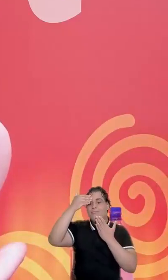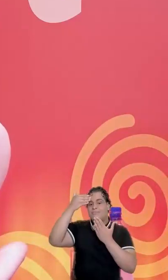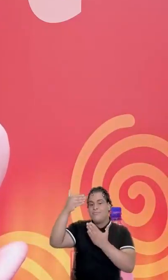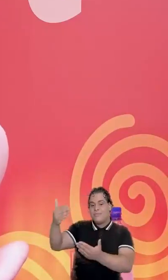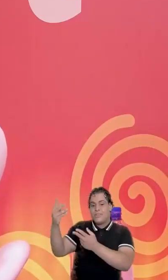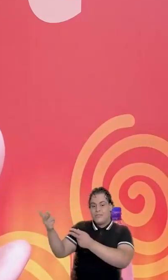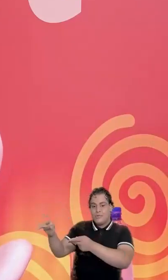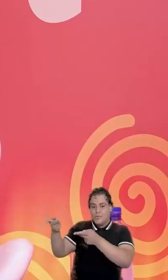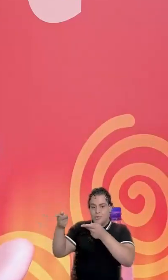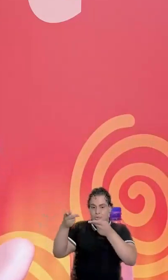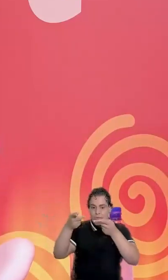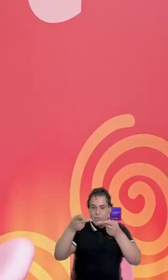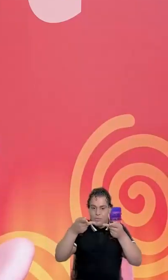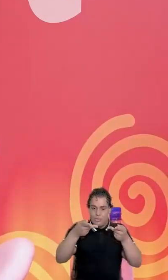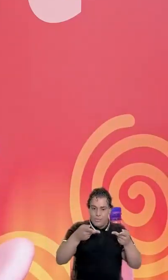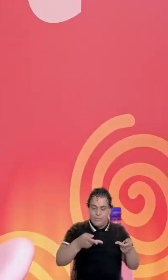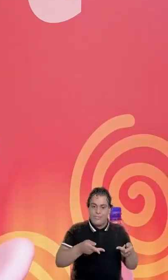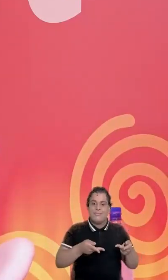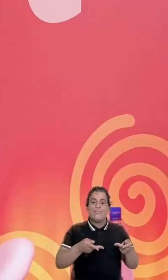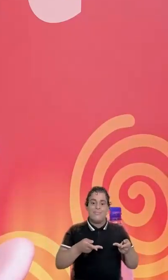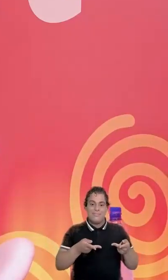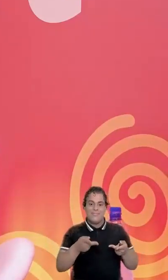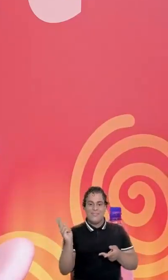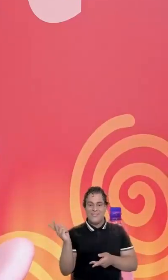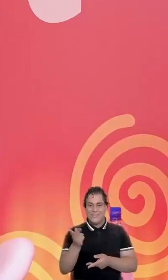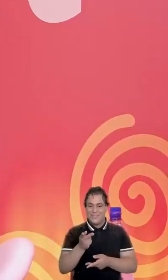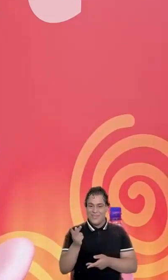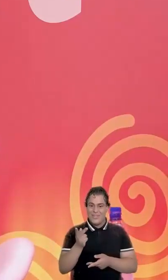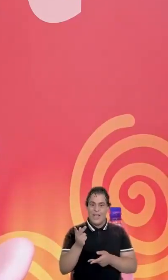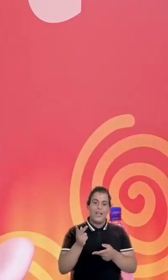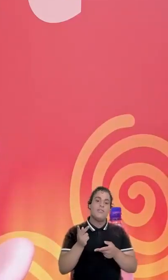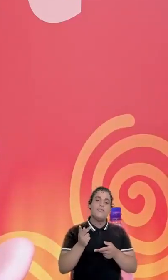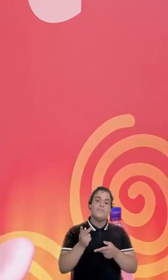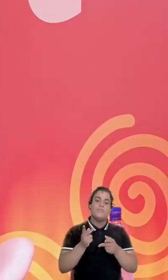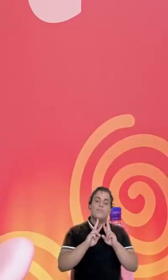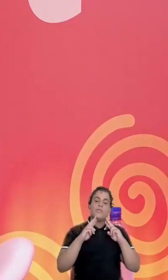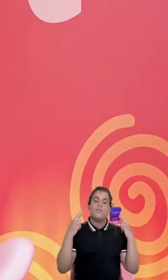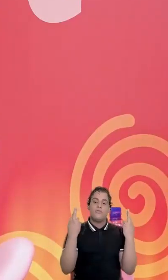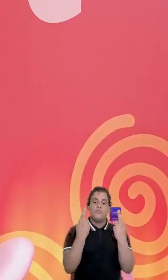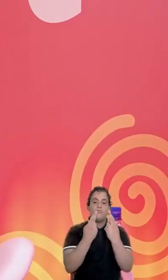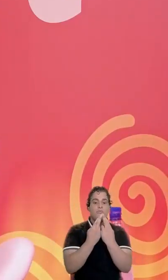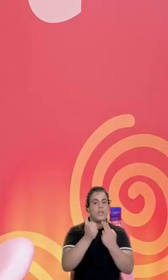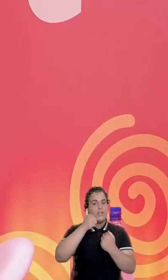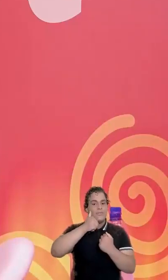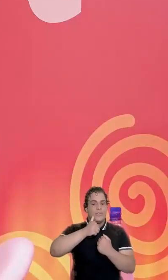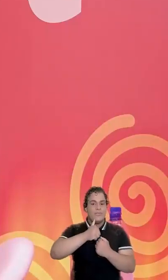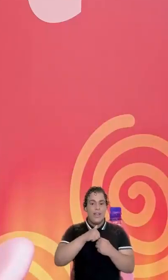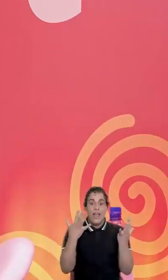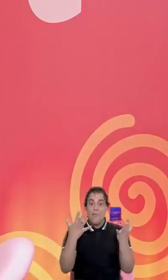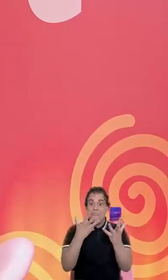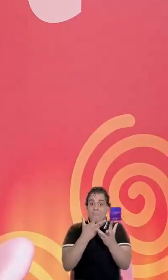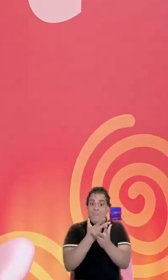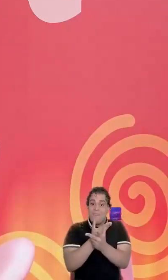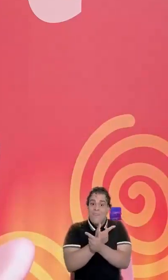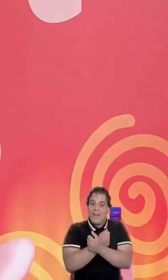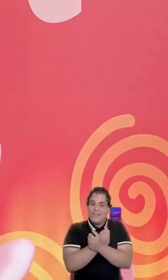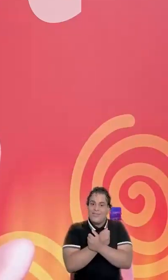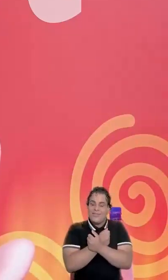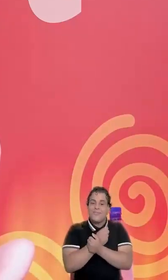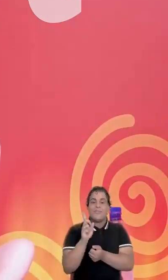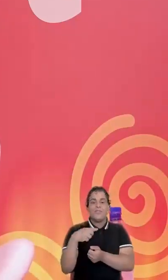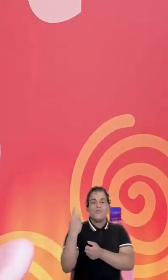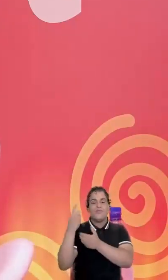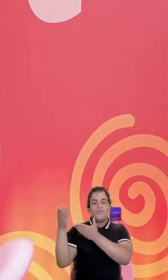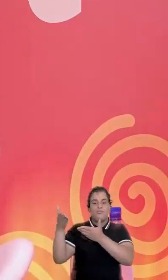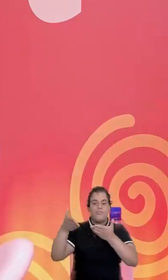água. De frente ao palco foram dispostas inúmeras cadeiras destinadas à plateia. Da esquerda para a direita, a primeira pessoa sentada